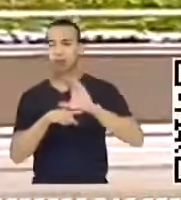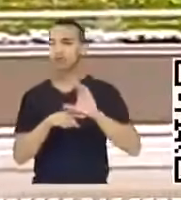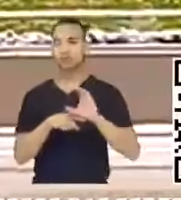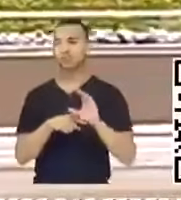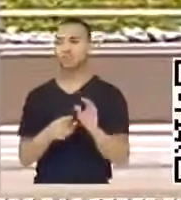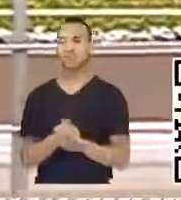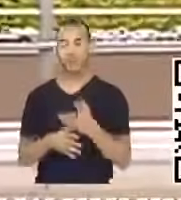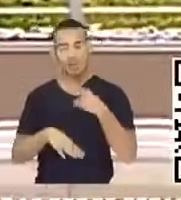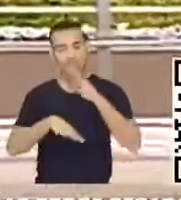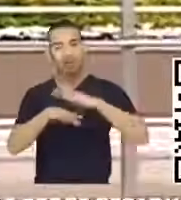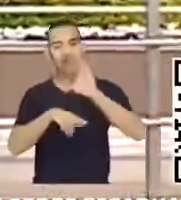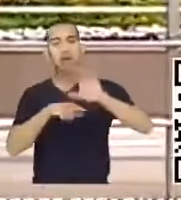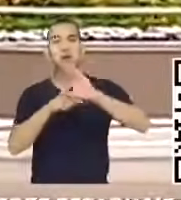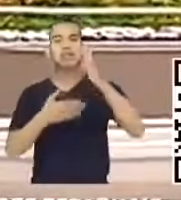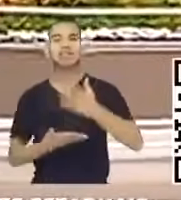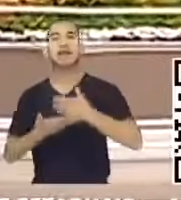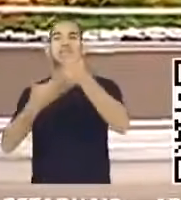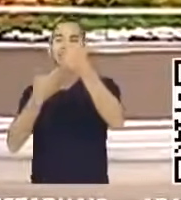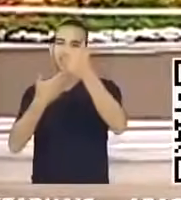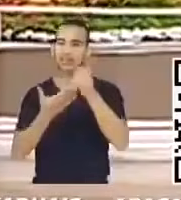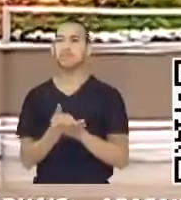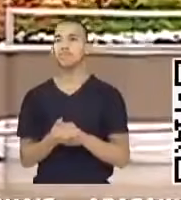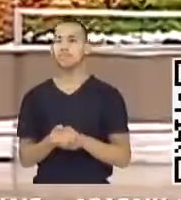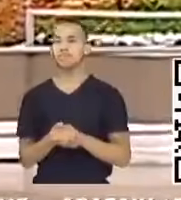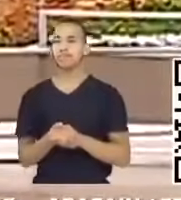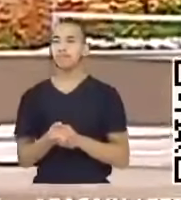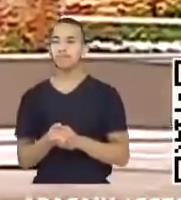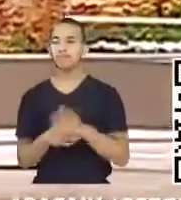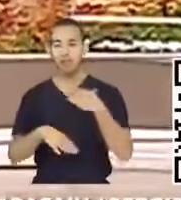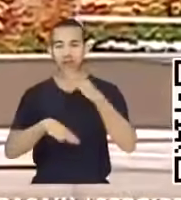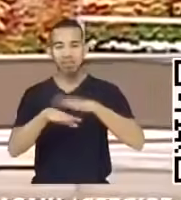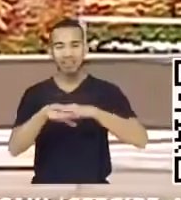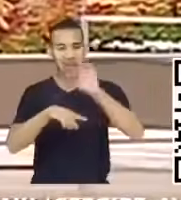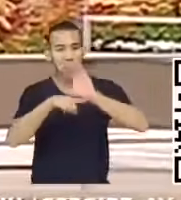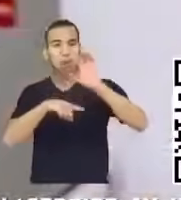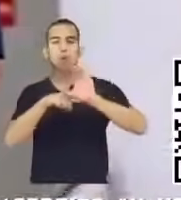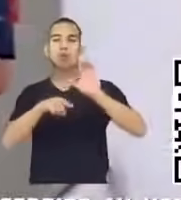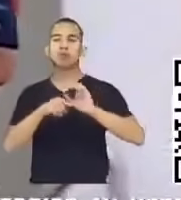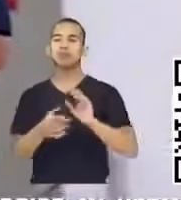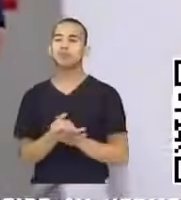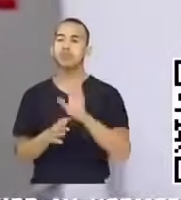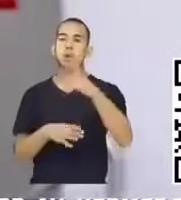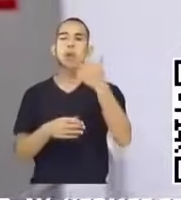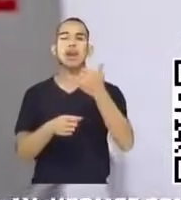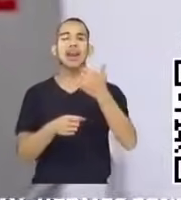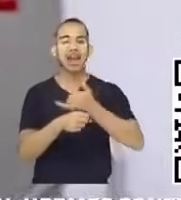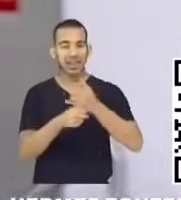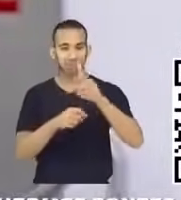vou fazer um curso de salvar um livro maigret falou comigo